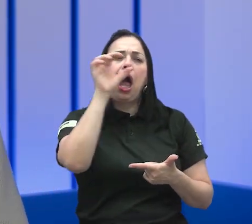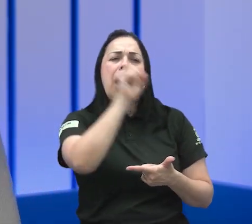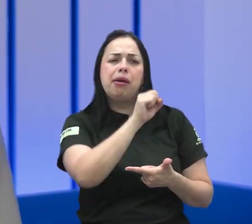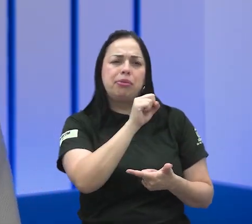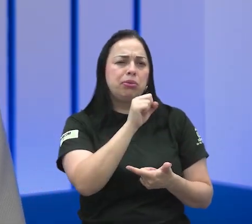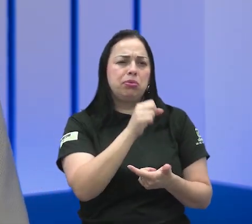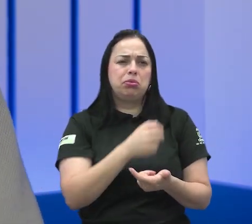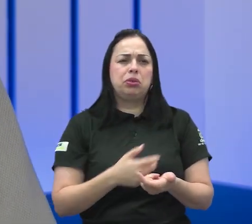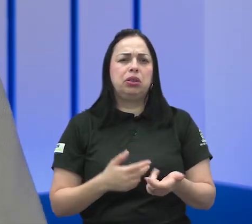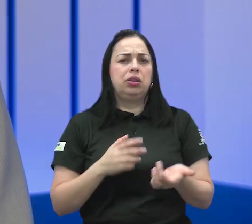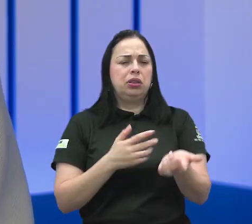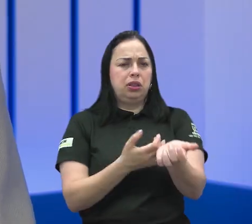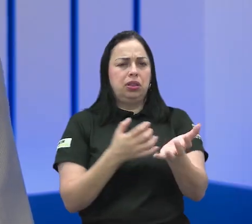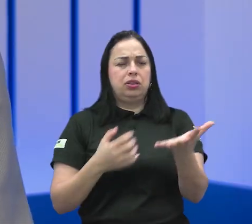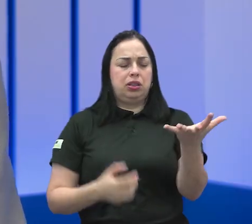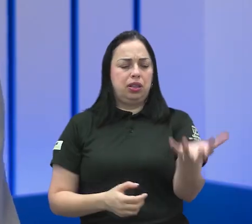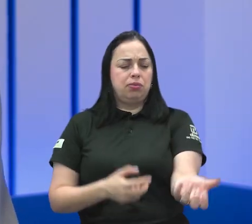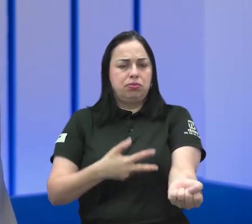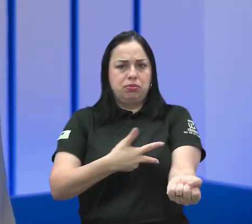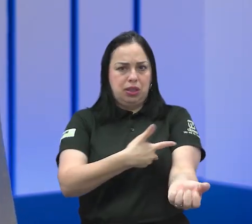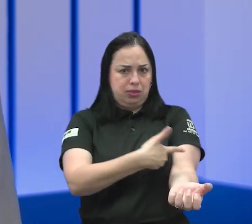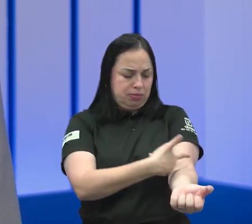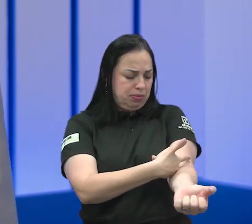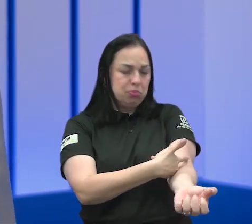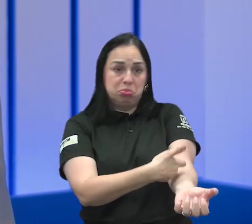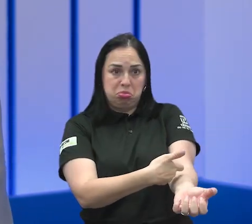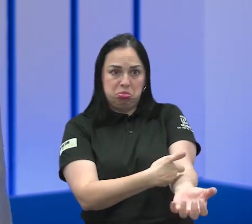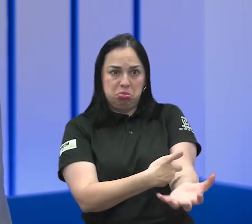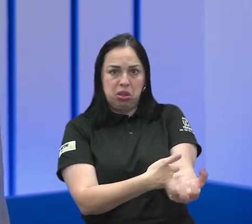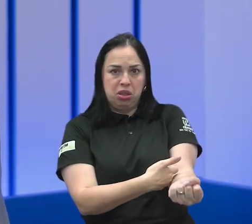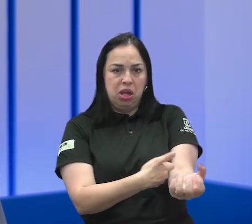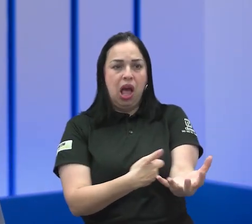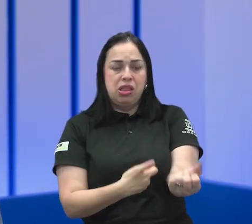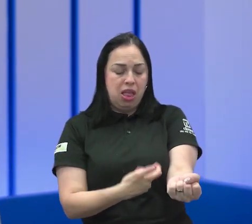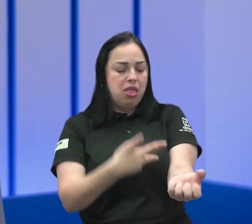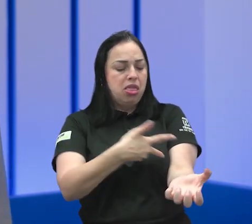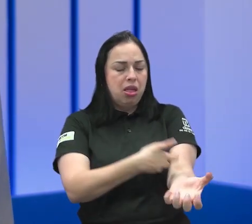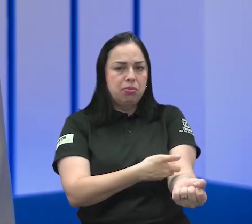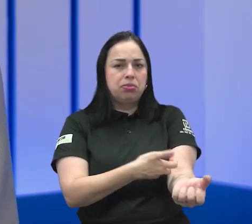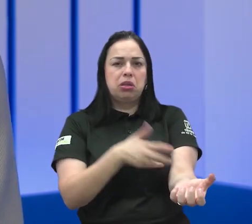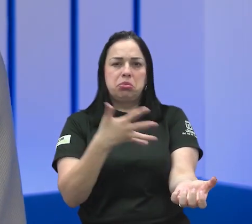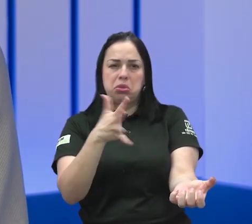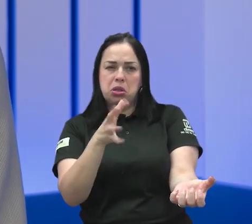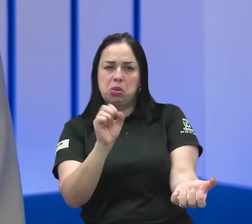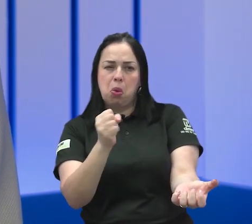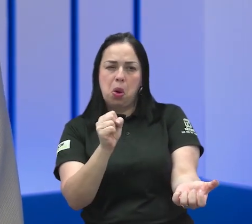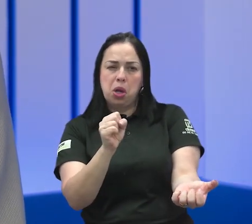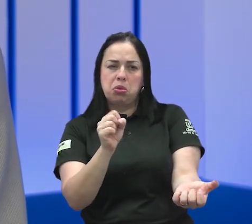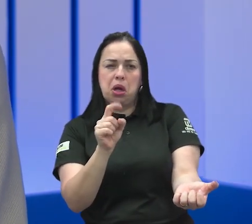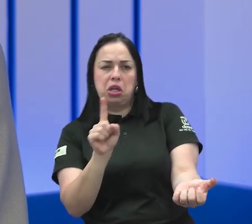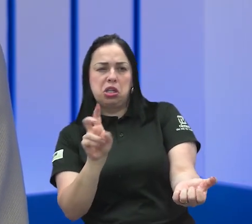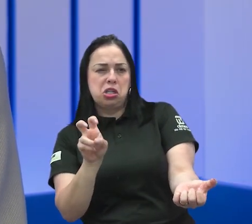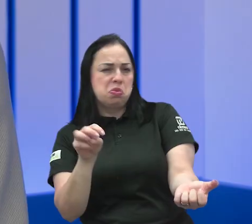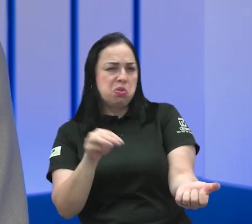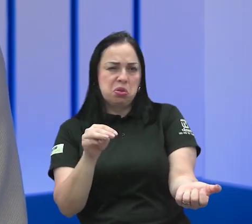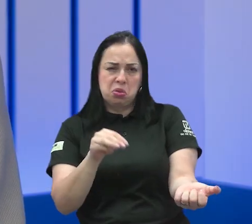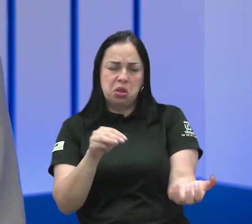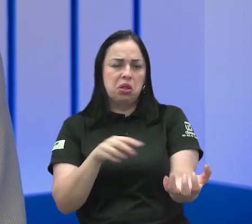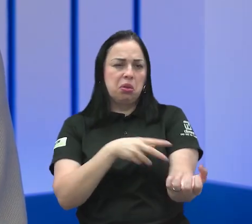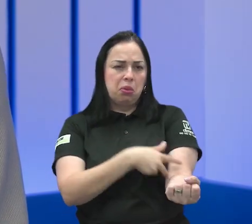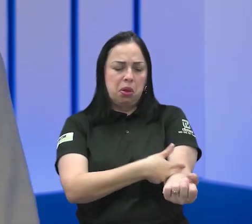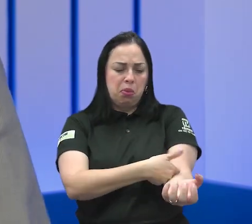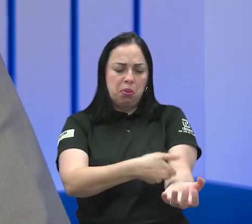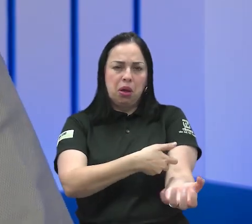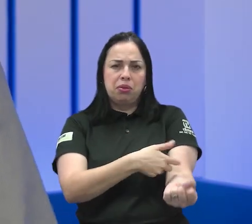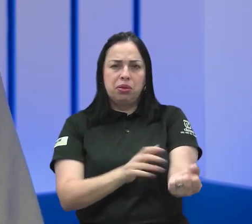né? Você tem uma punção na veia, geralmente aqui na veia da fossa cubital, demora mais ou menos de 8 a 15